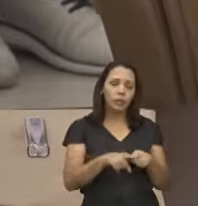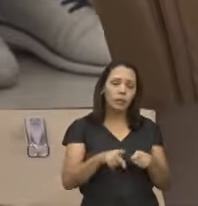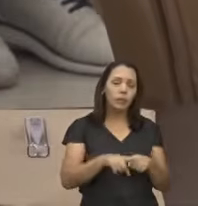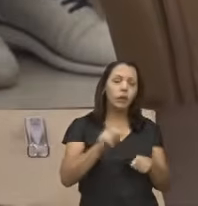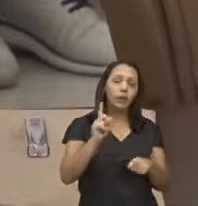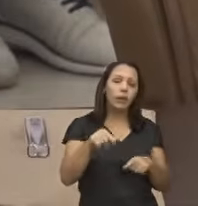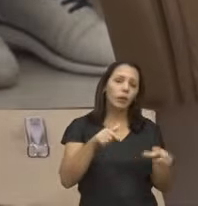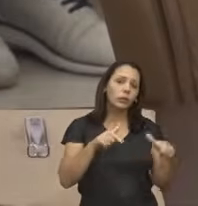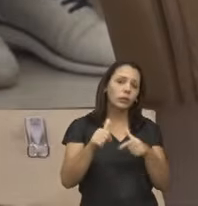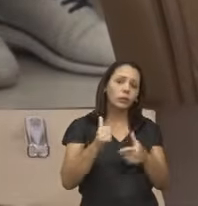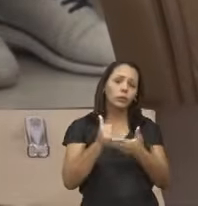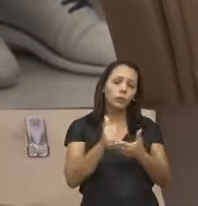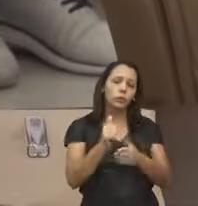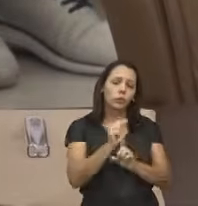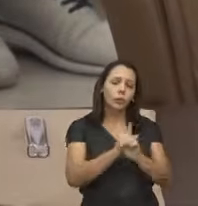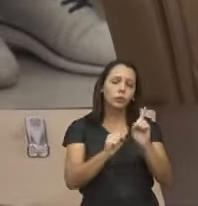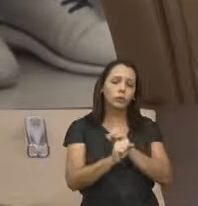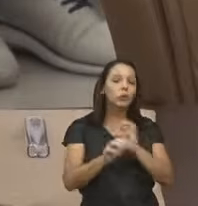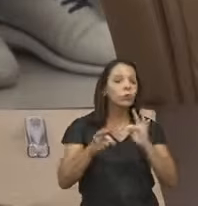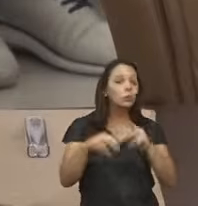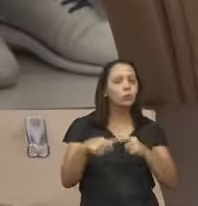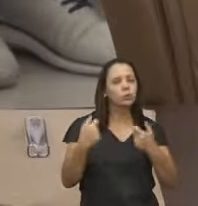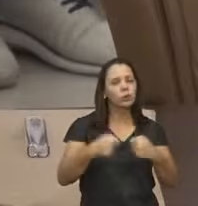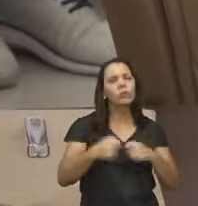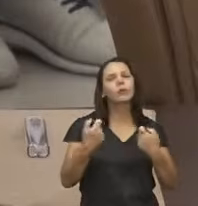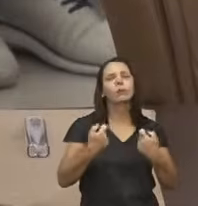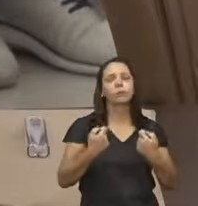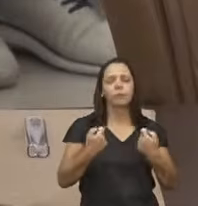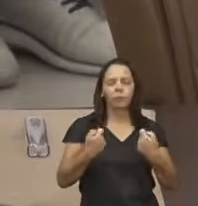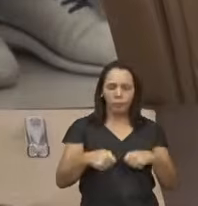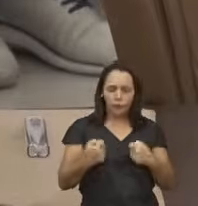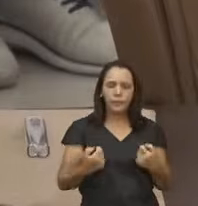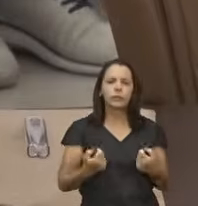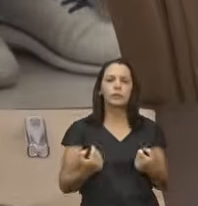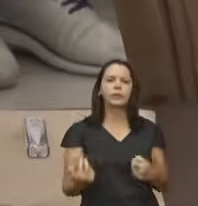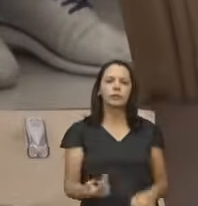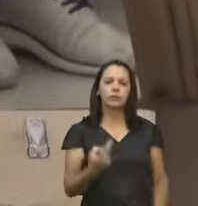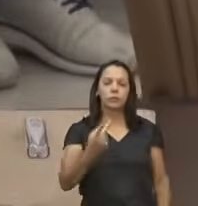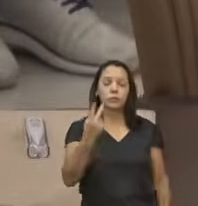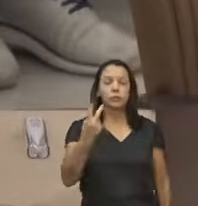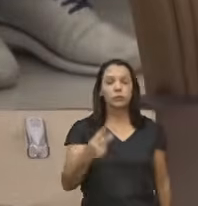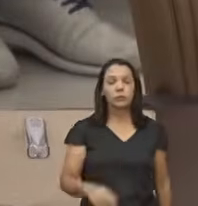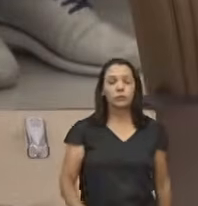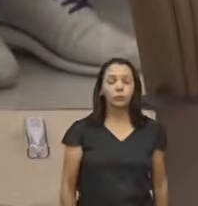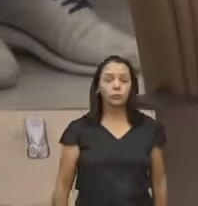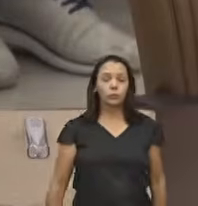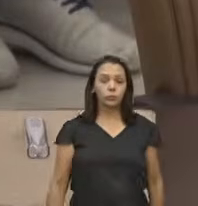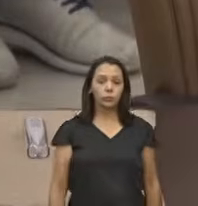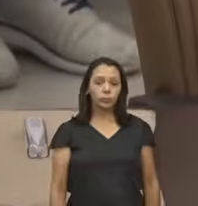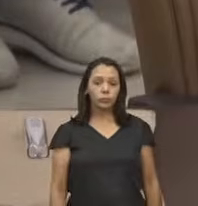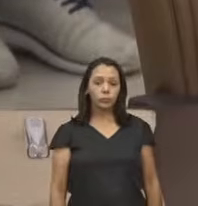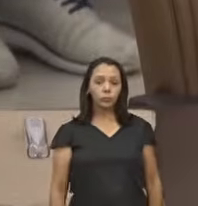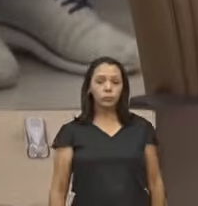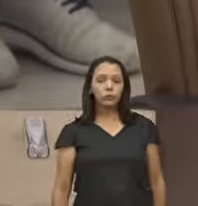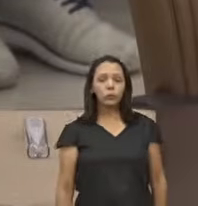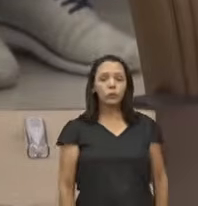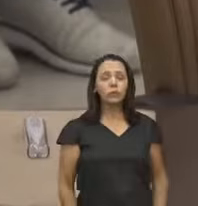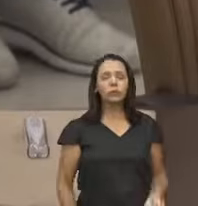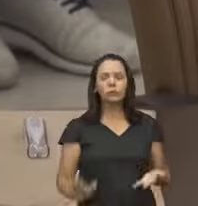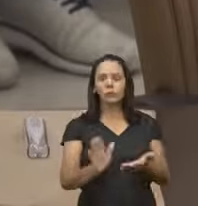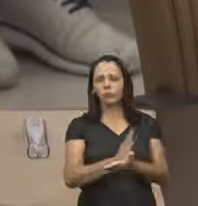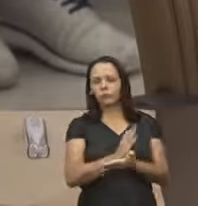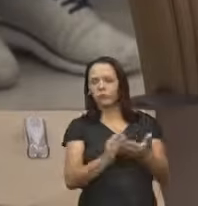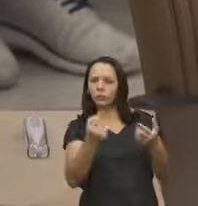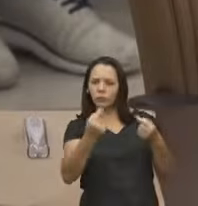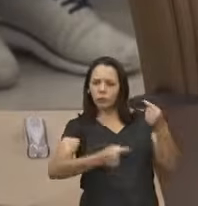E todo serviço, ele precisa ser reconhecido, não é? Eu acompanho algumas